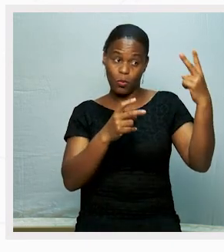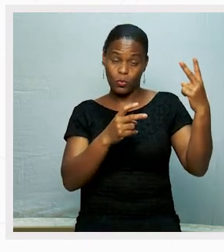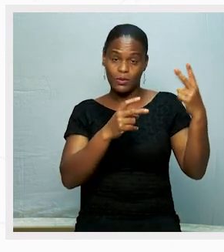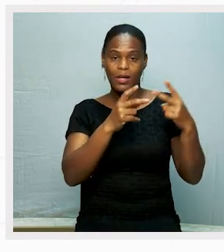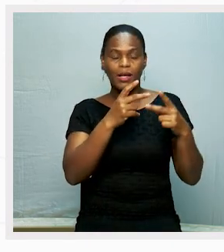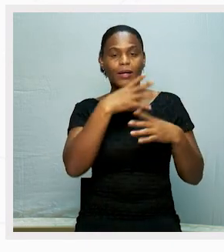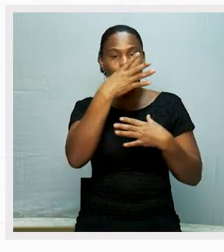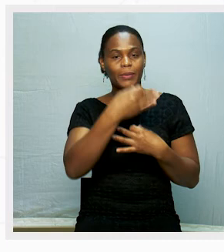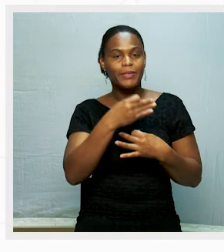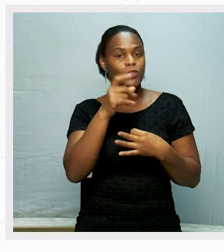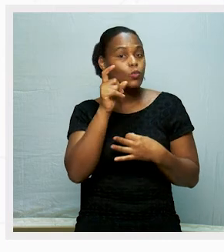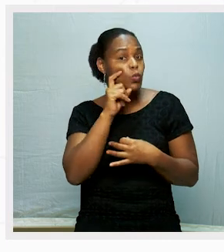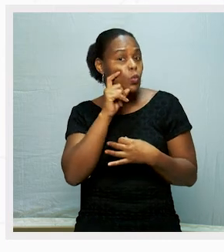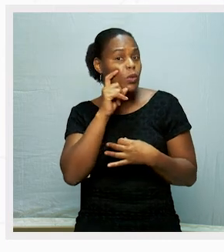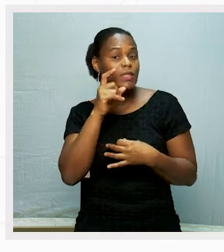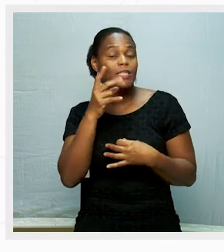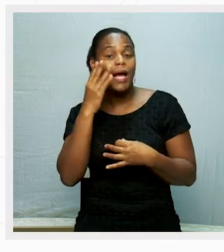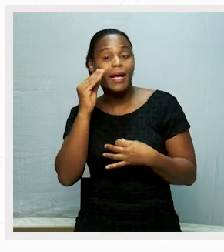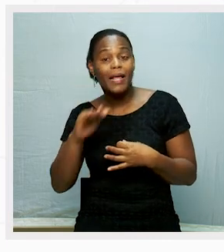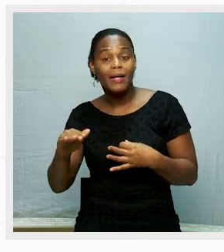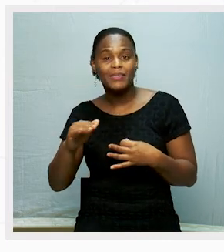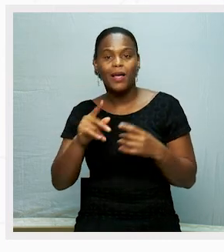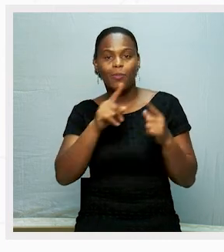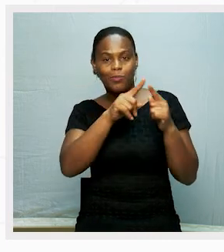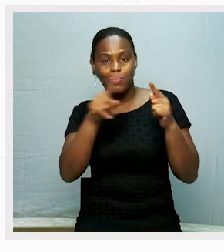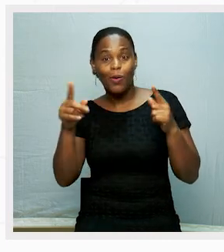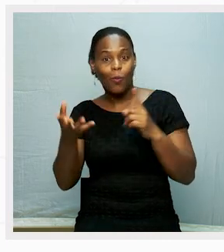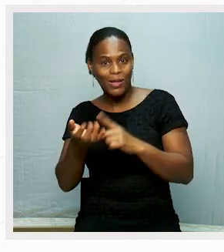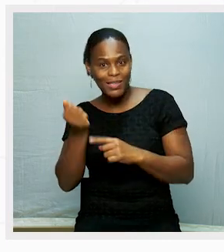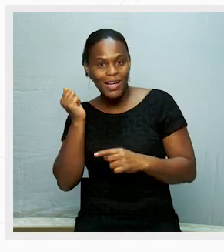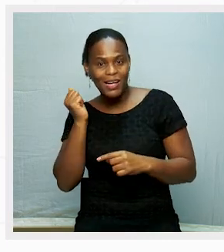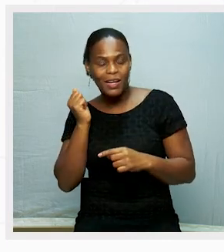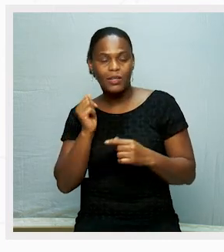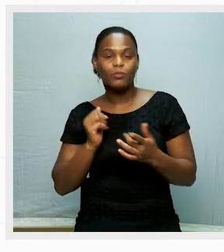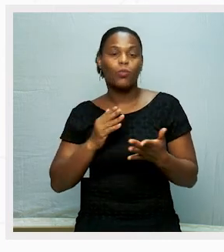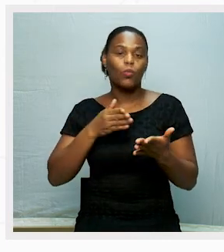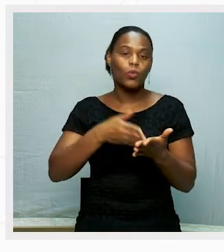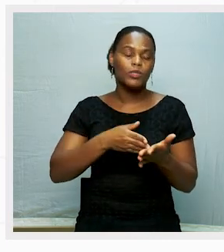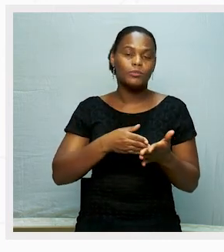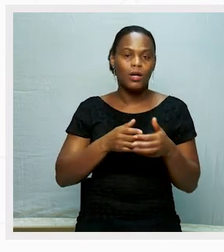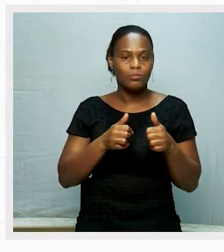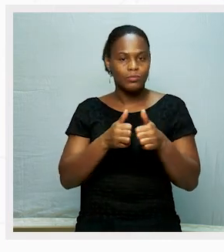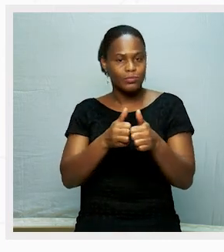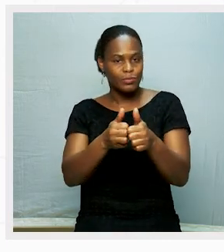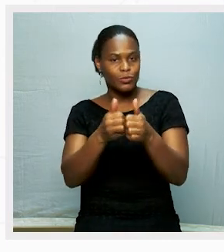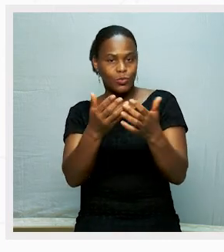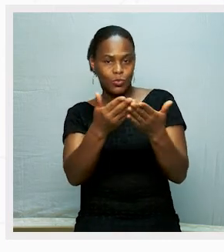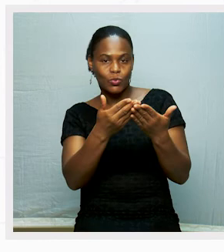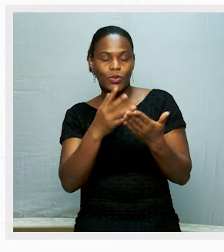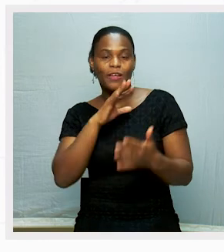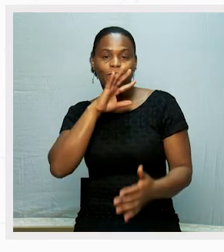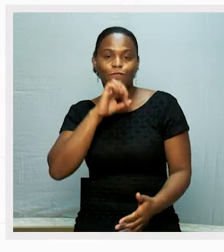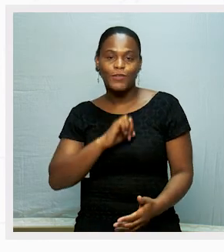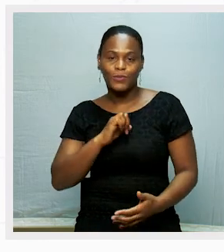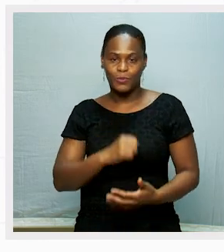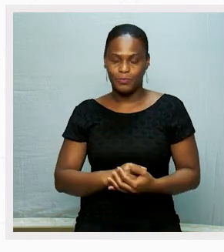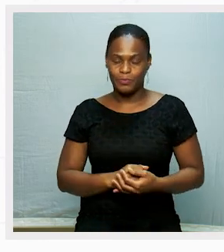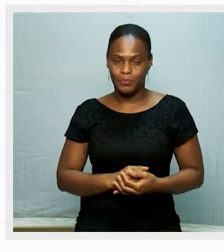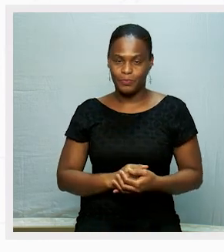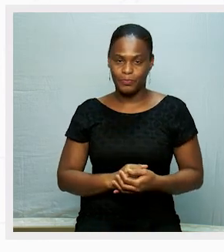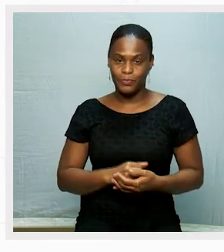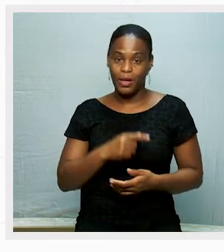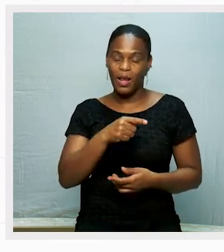Muito bem, conseguiram acertar? E, por último, acompanhar os estudos dos